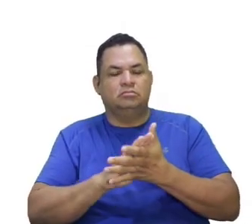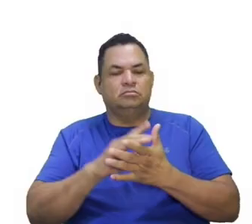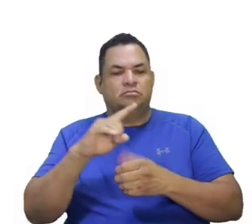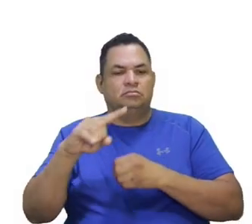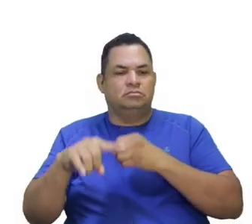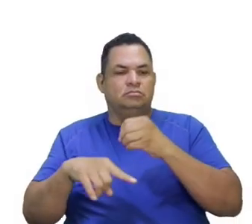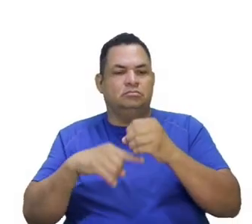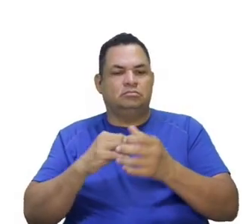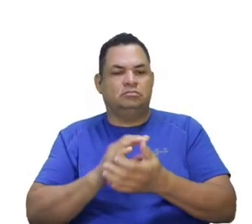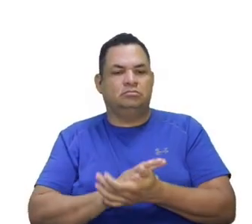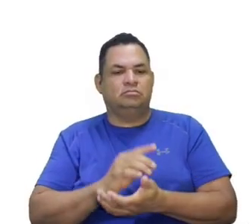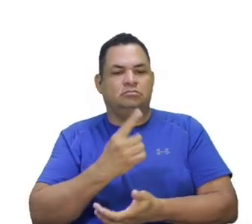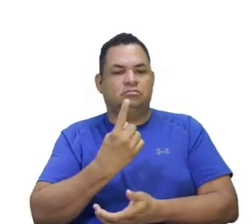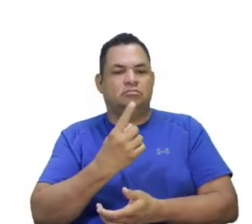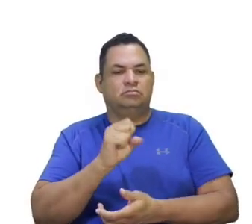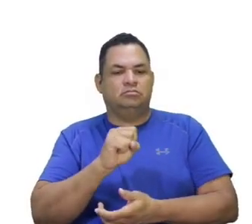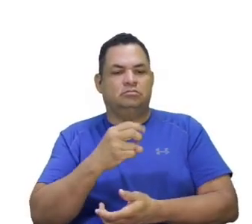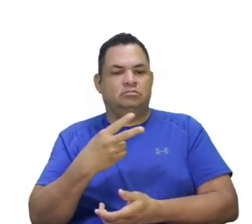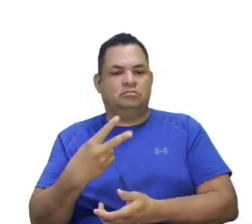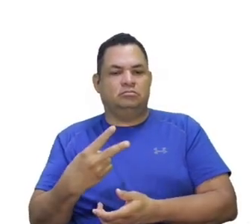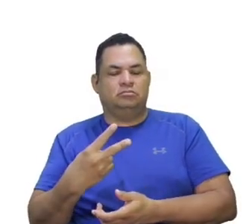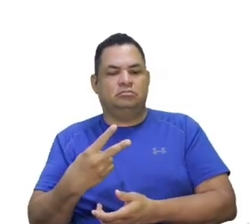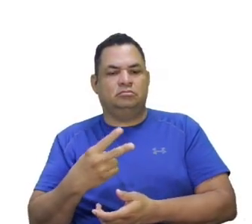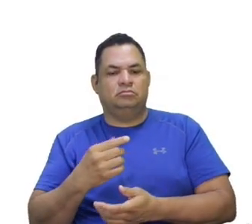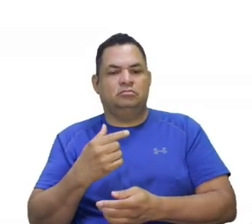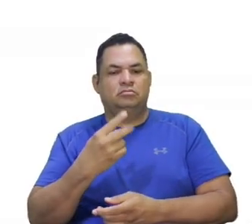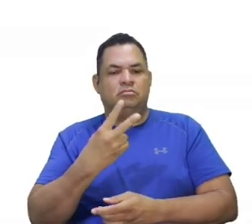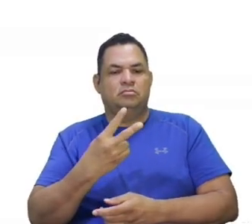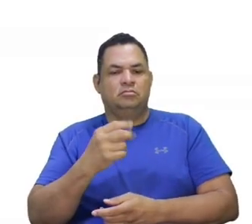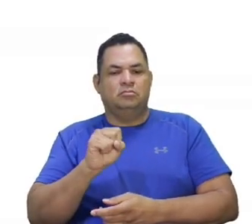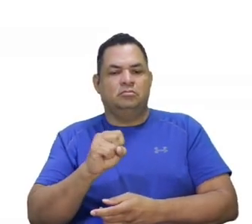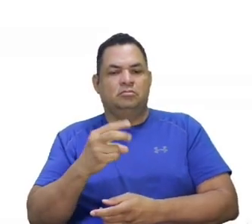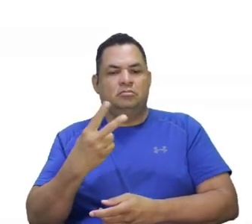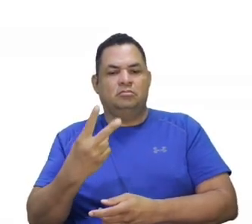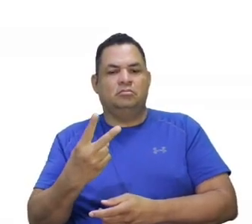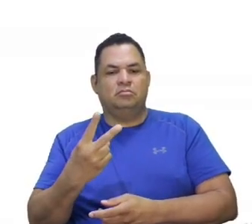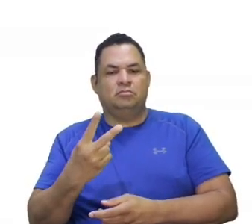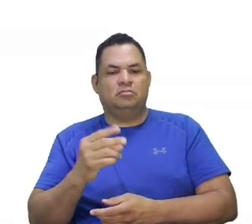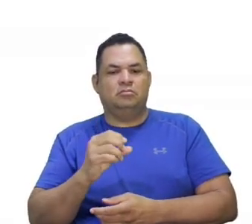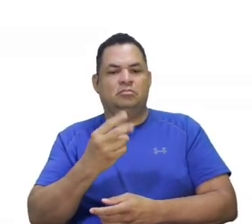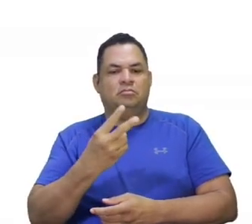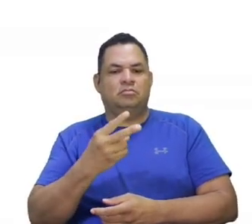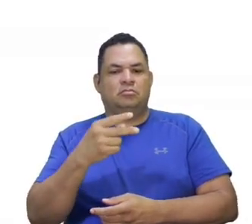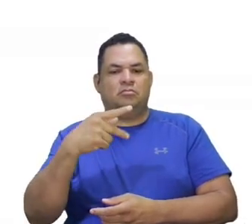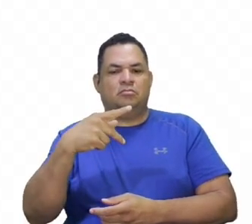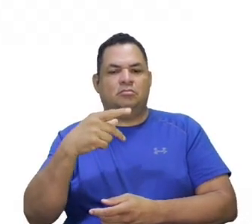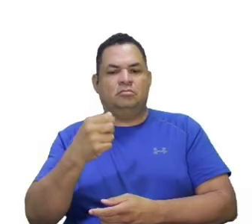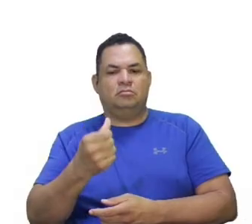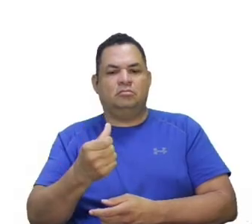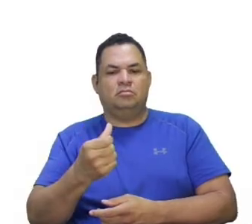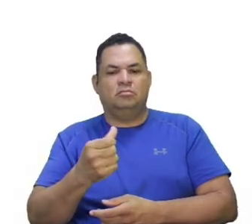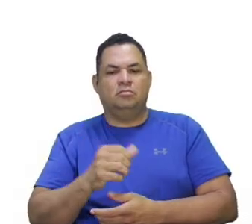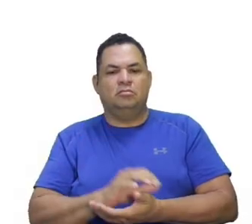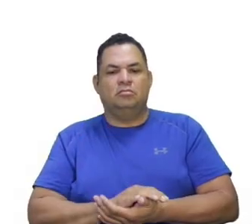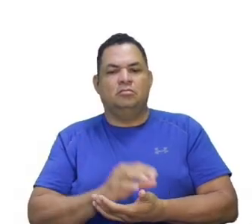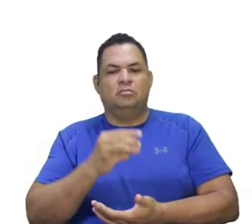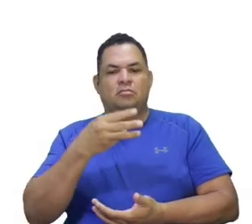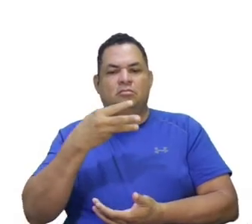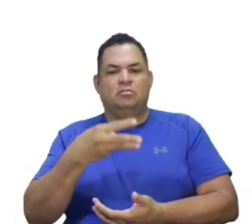esses elétrons. Vai ficar 1s2, 2s2, 2p6,